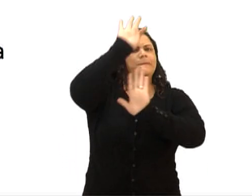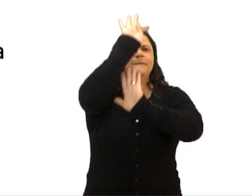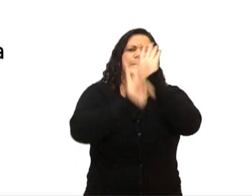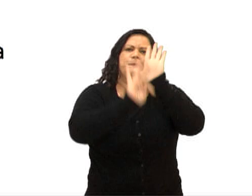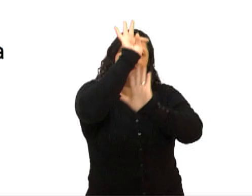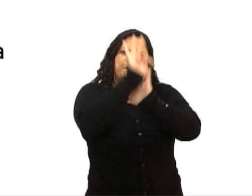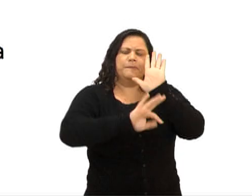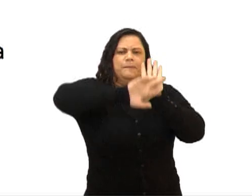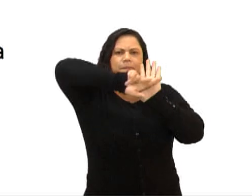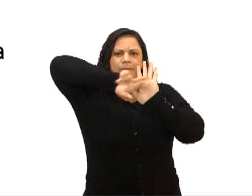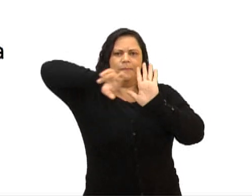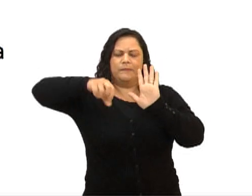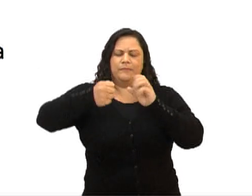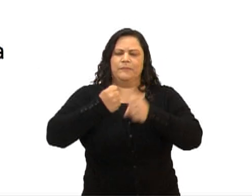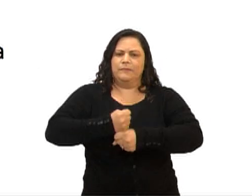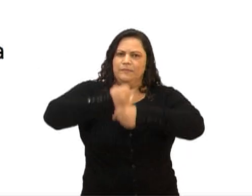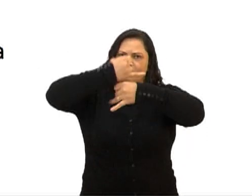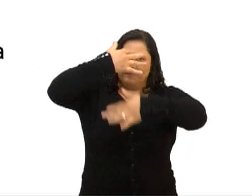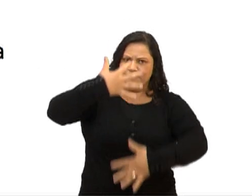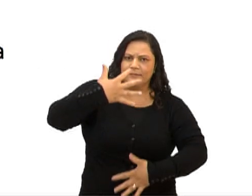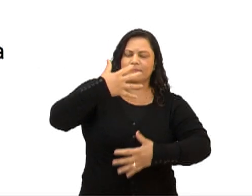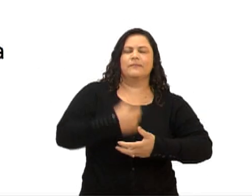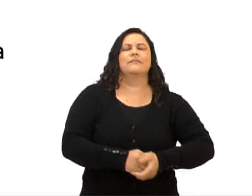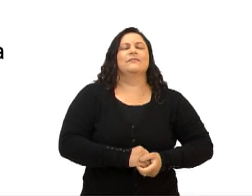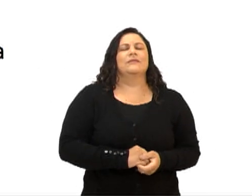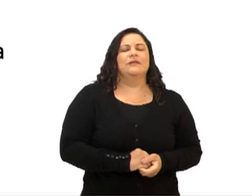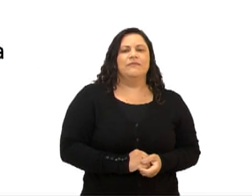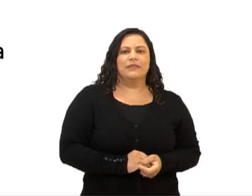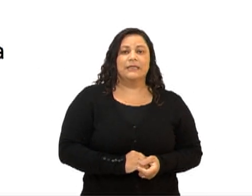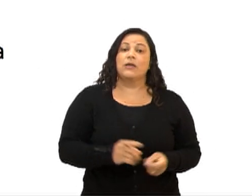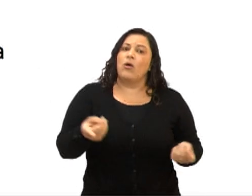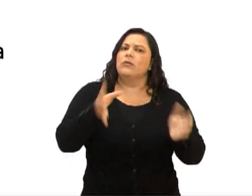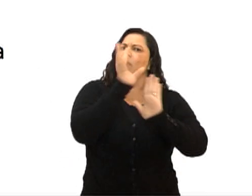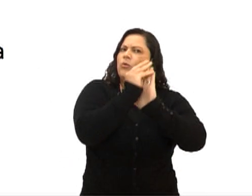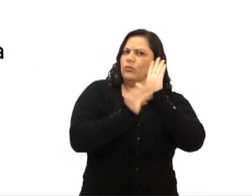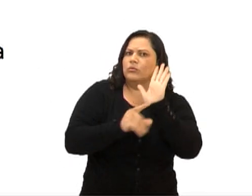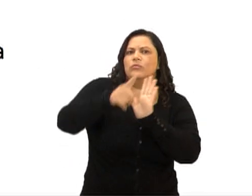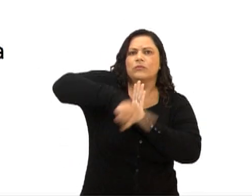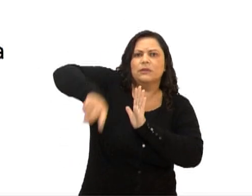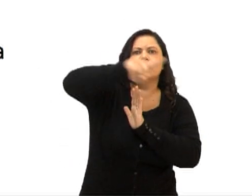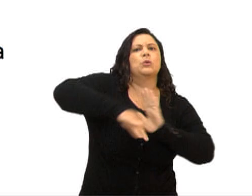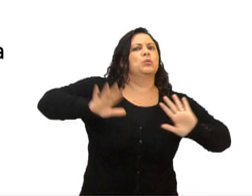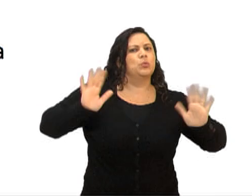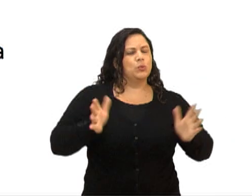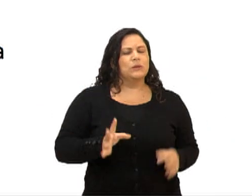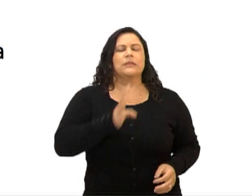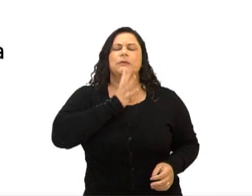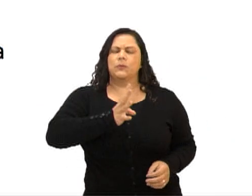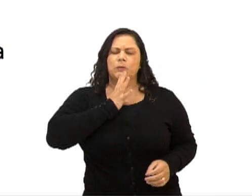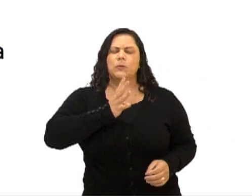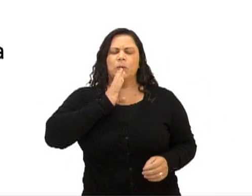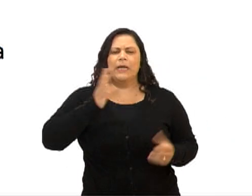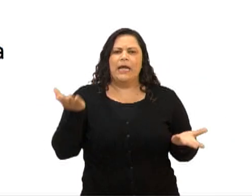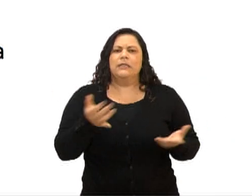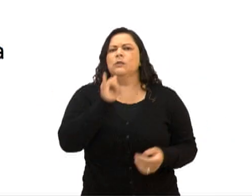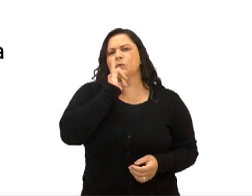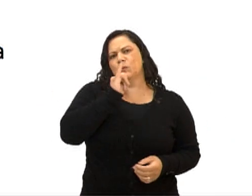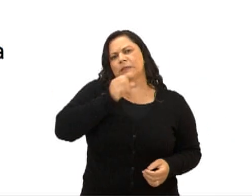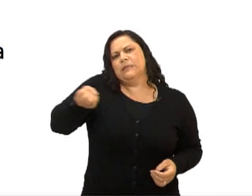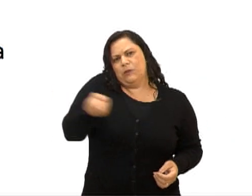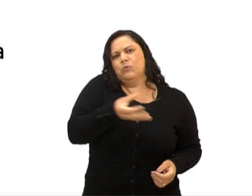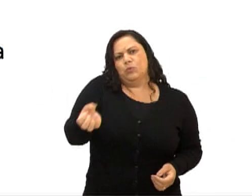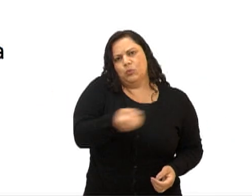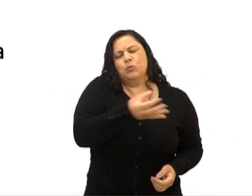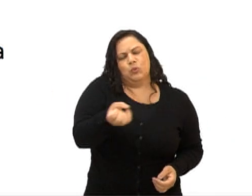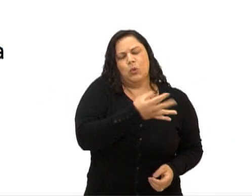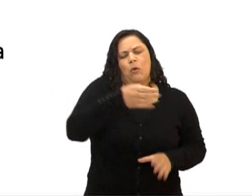suas classificações. É um conteúdo que vocês já conhecem, já estão familiarizados, a gente vai trazer alguns exemplos novos, né, e aprofundar um